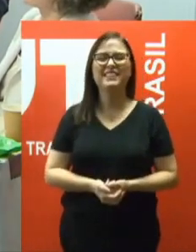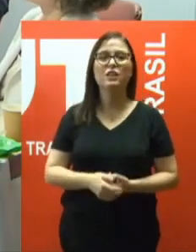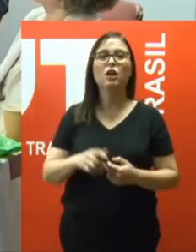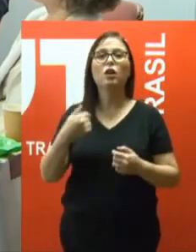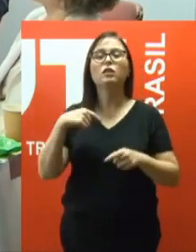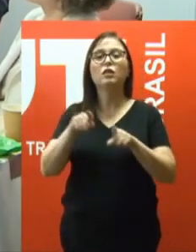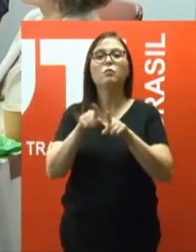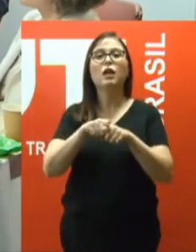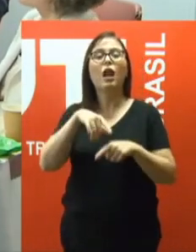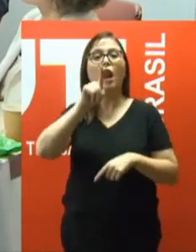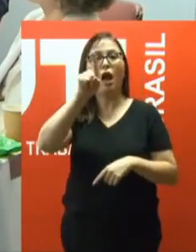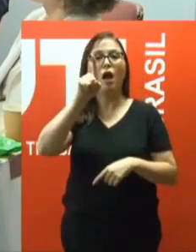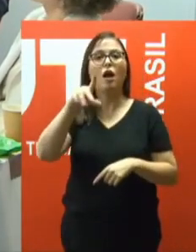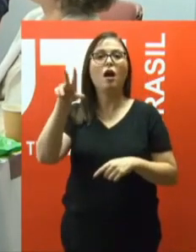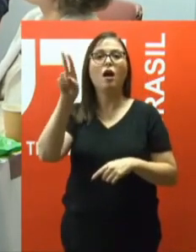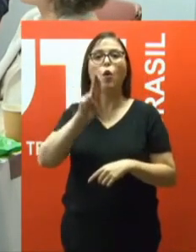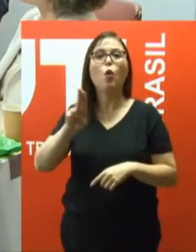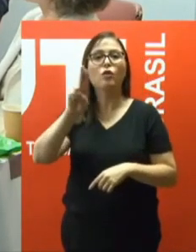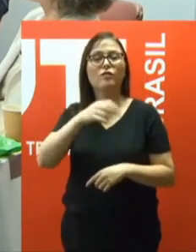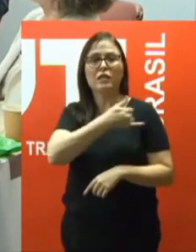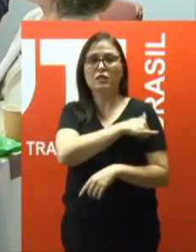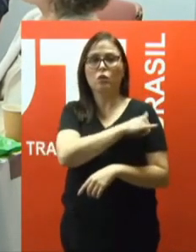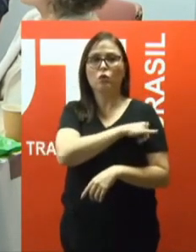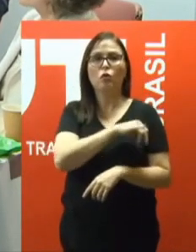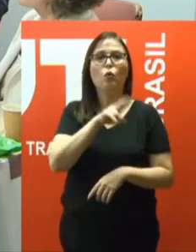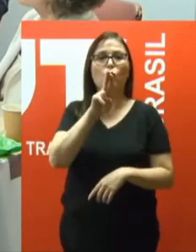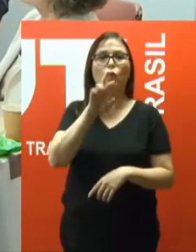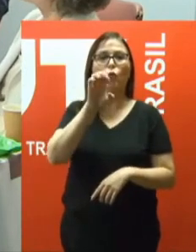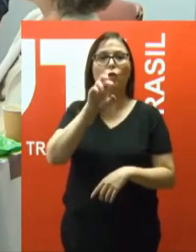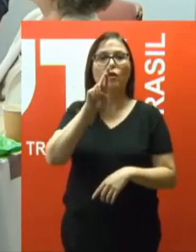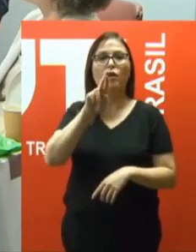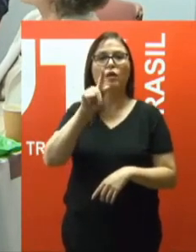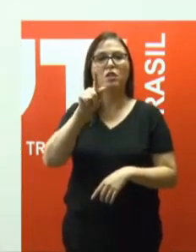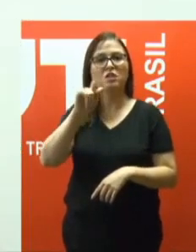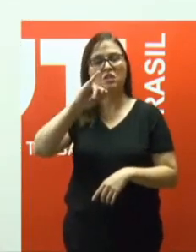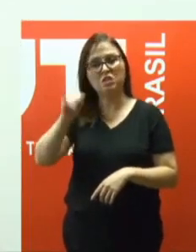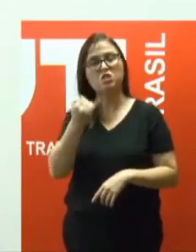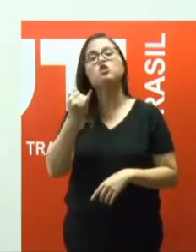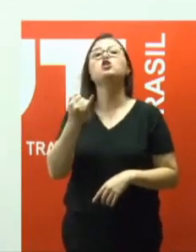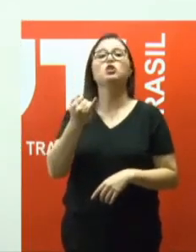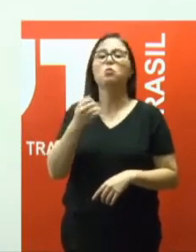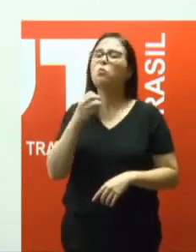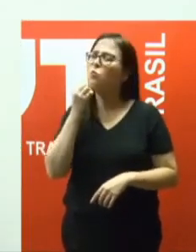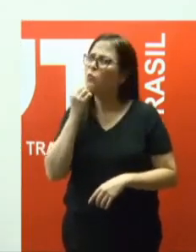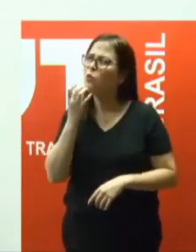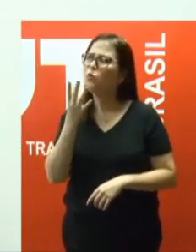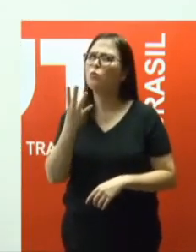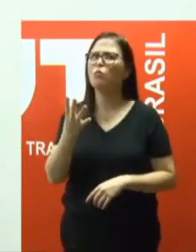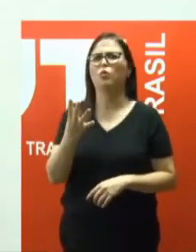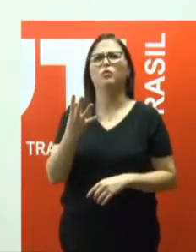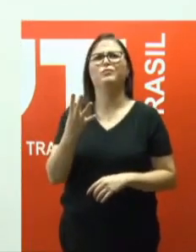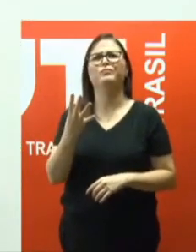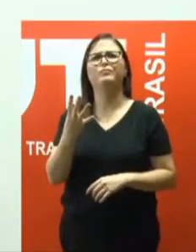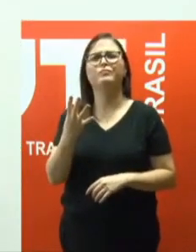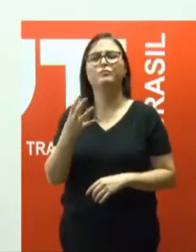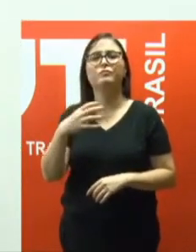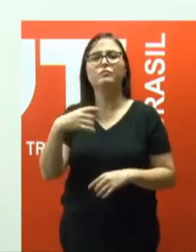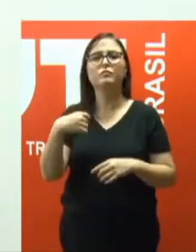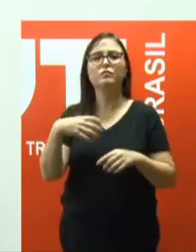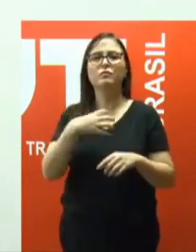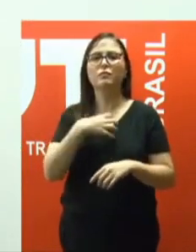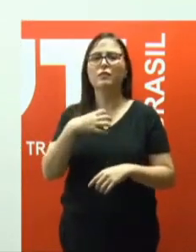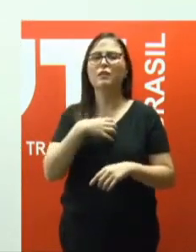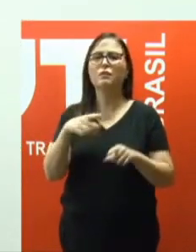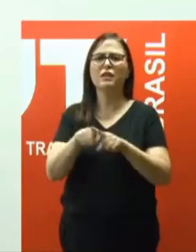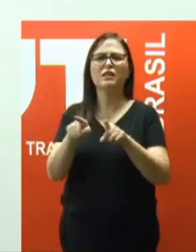foi extraordinário. Muito, o ato da Bahia foi muito grande. Muito, mas muito grande. Às 5 horas